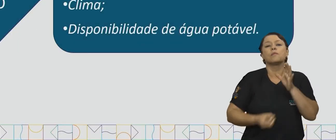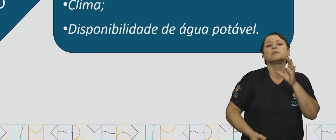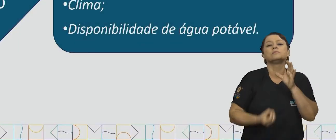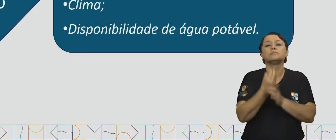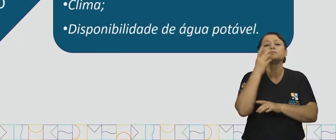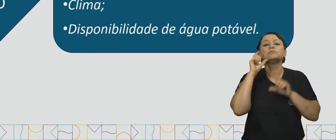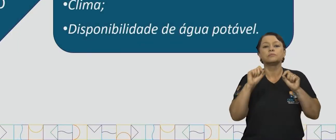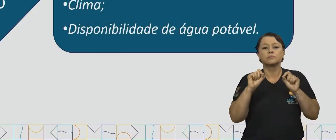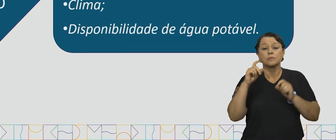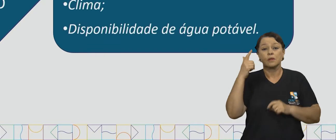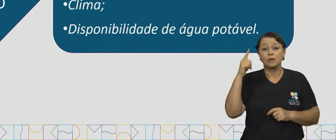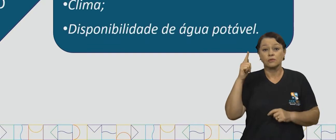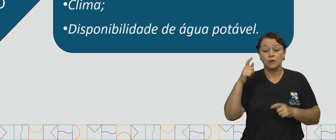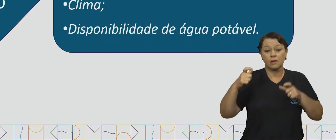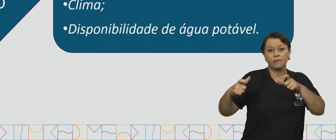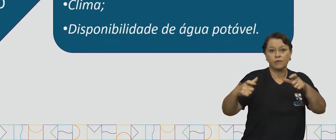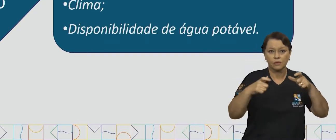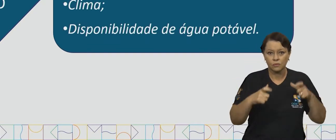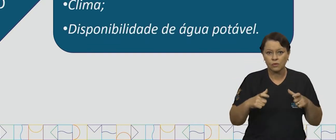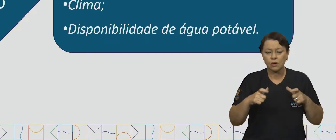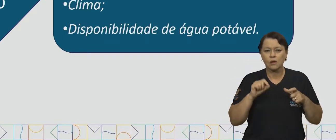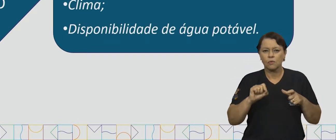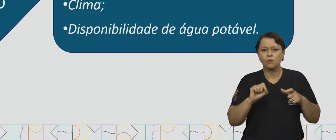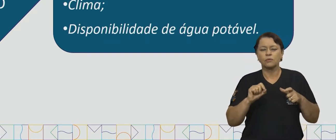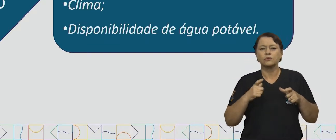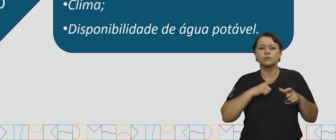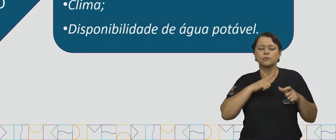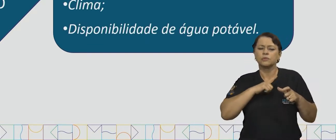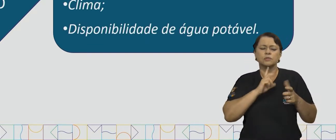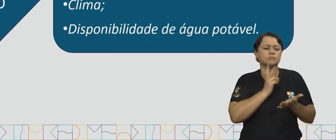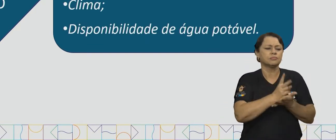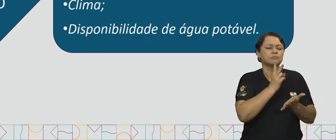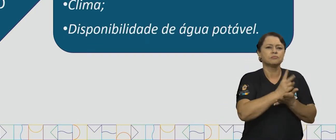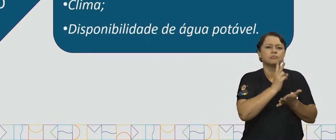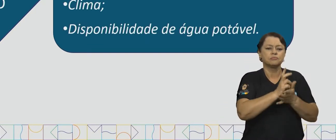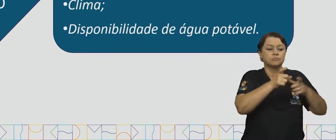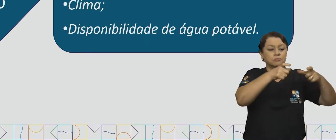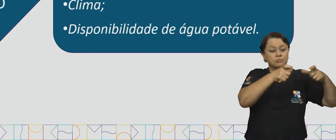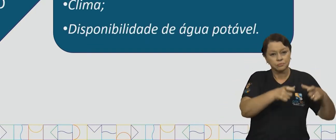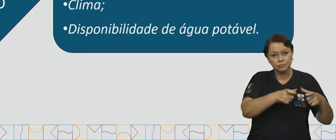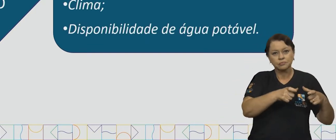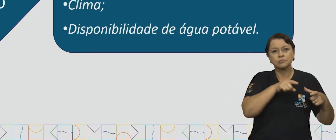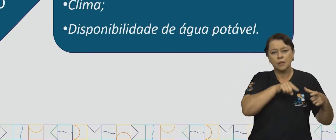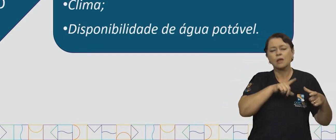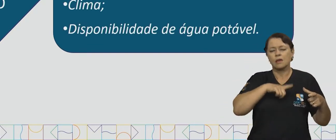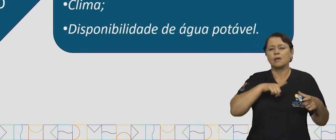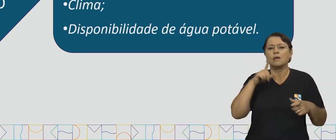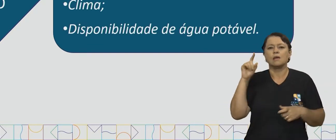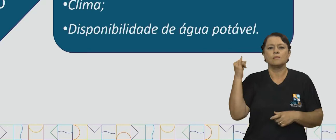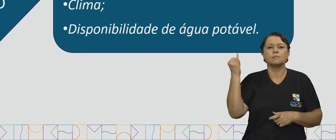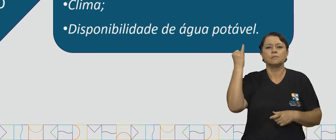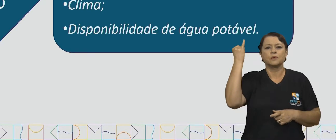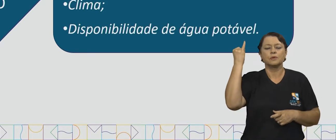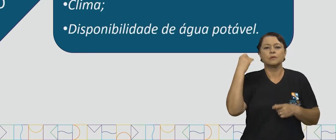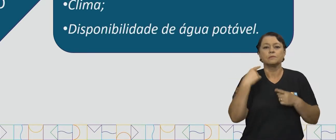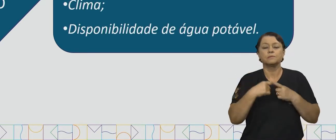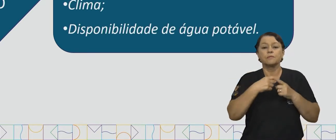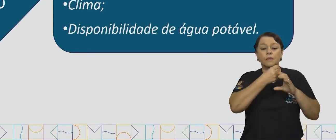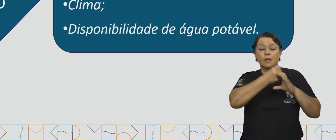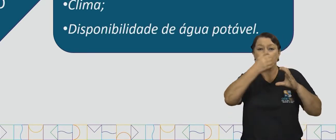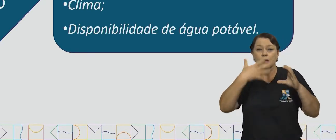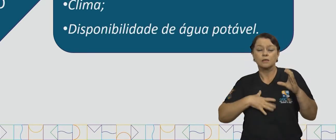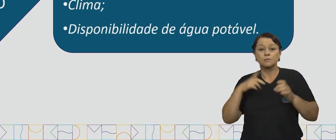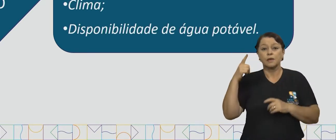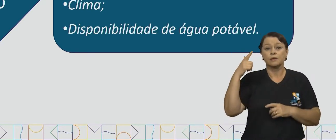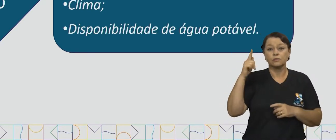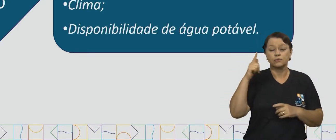A geografia do local onde uma dada comunidade permanente está localizada também é importante. Aspectos